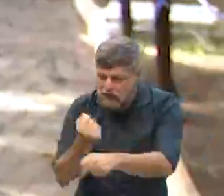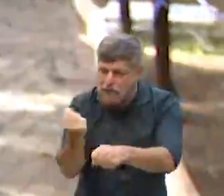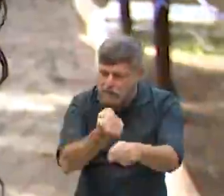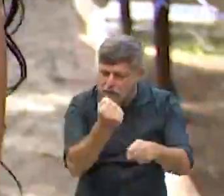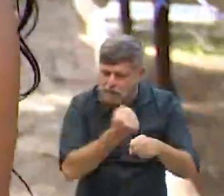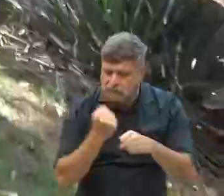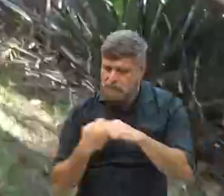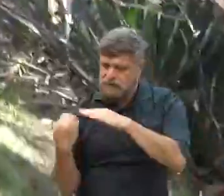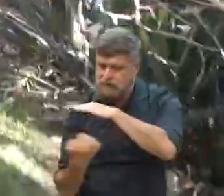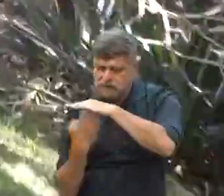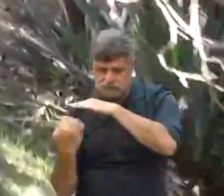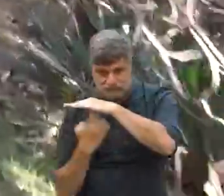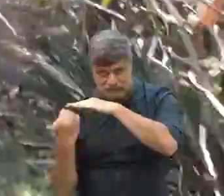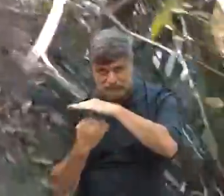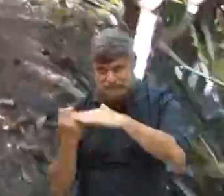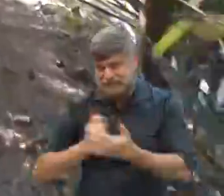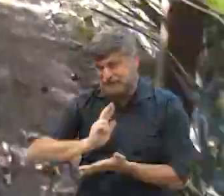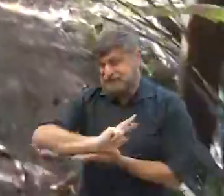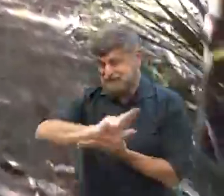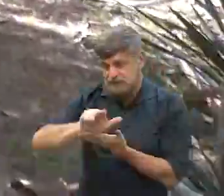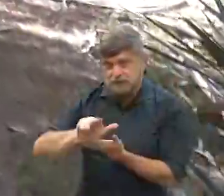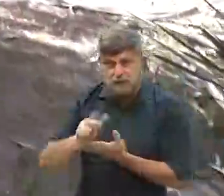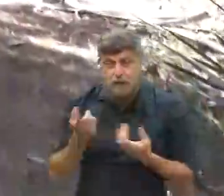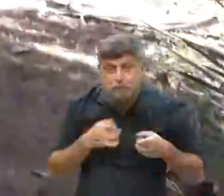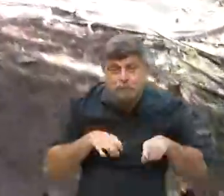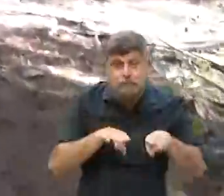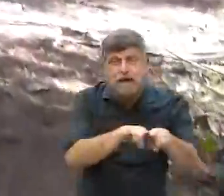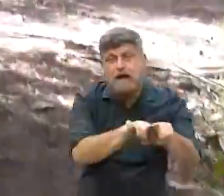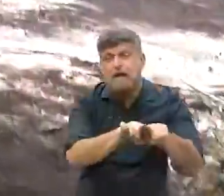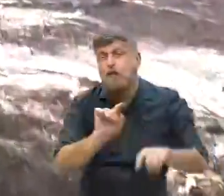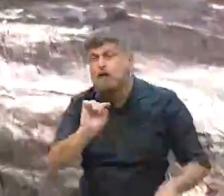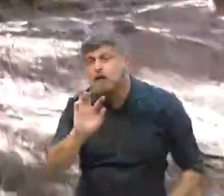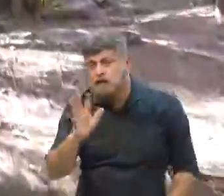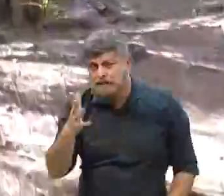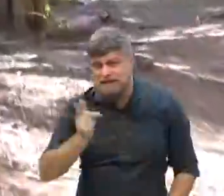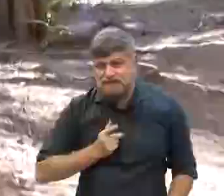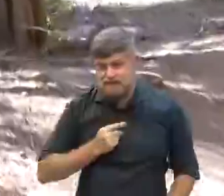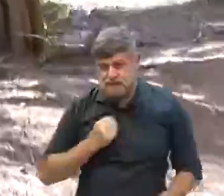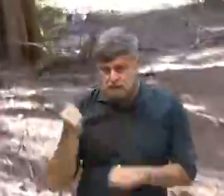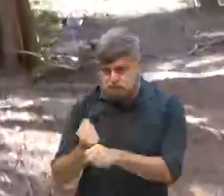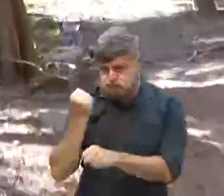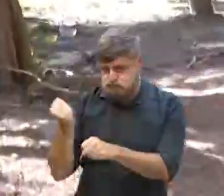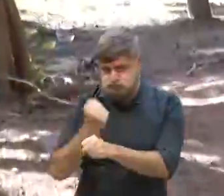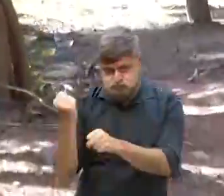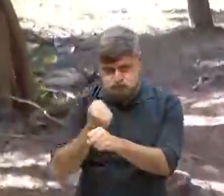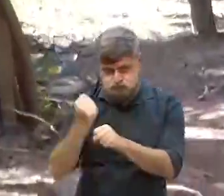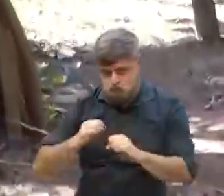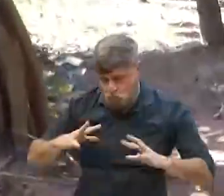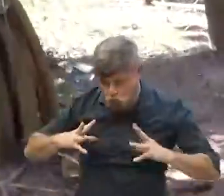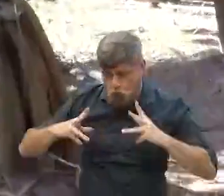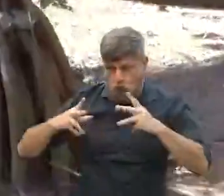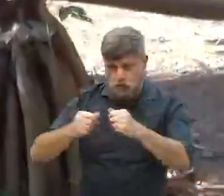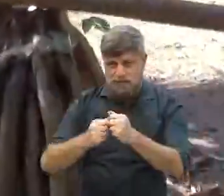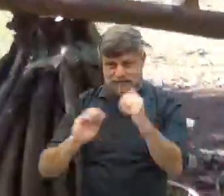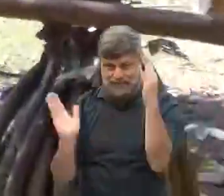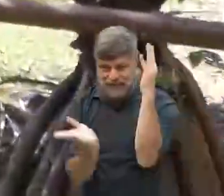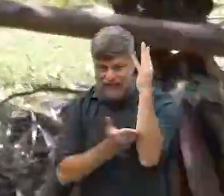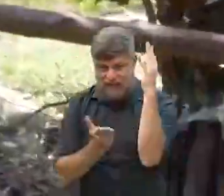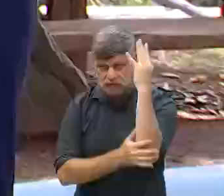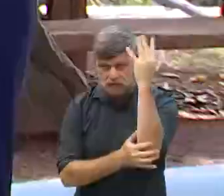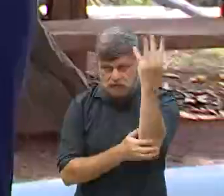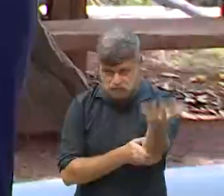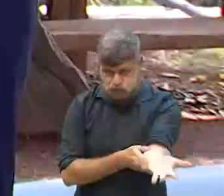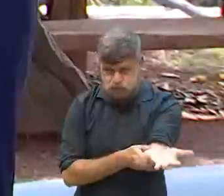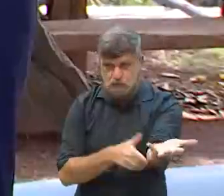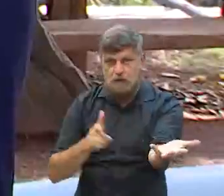várias empresas se instalando no município, mas paralelo a isso, a toda obra realizada, a toda árvore cortada,